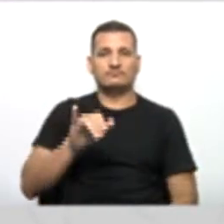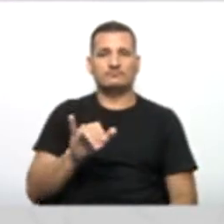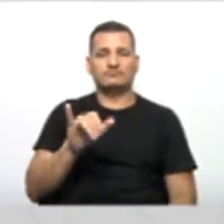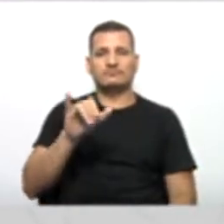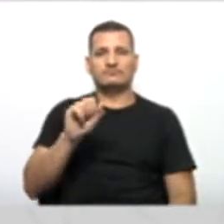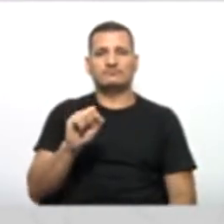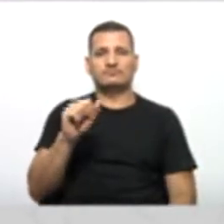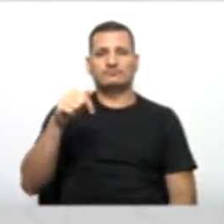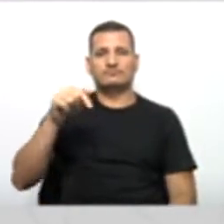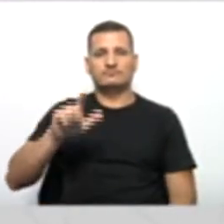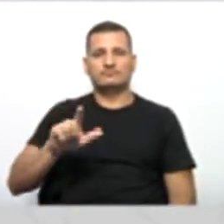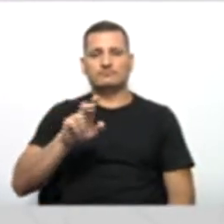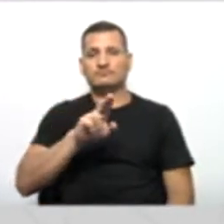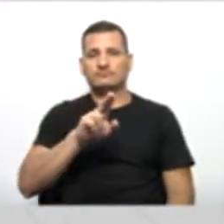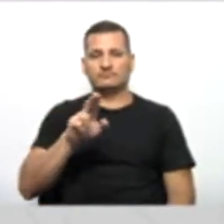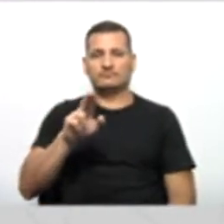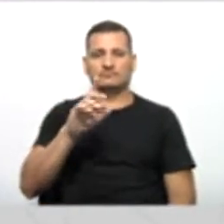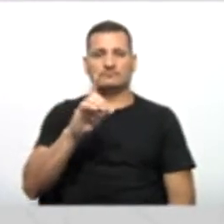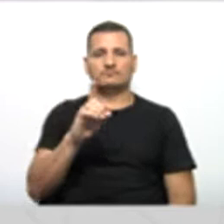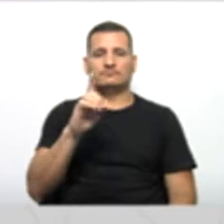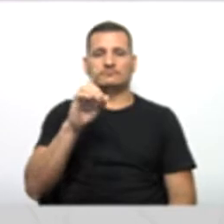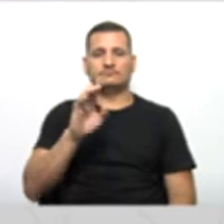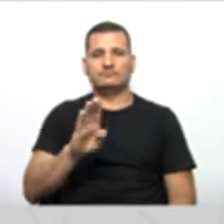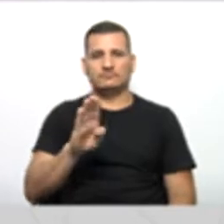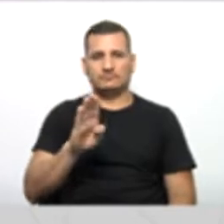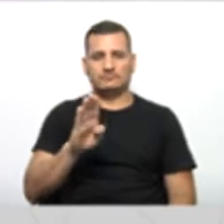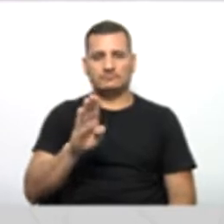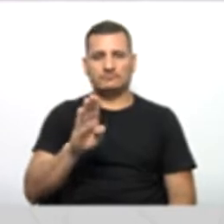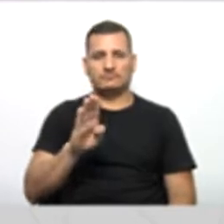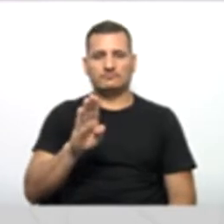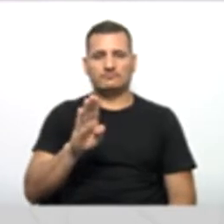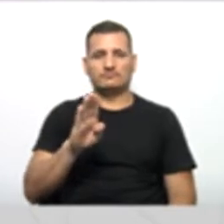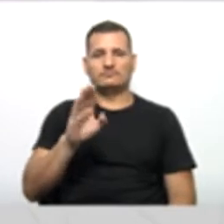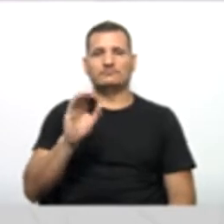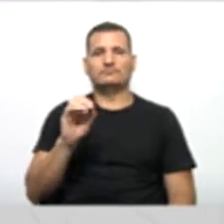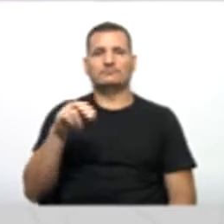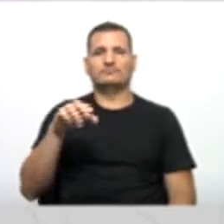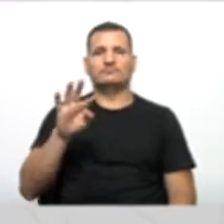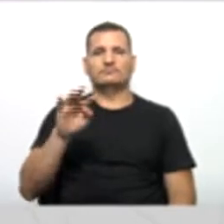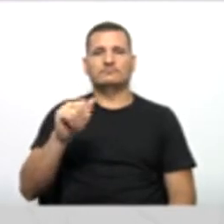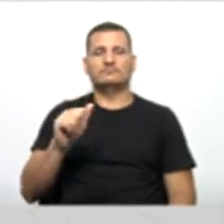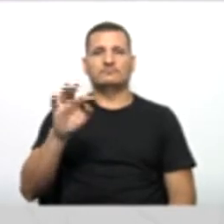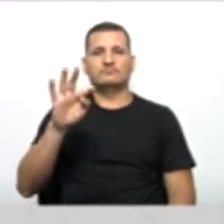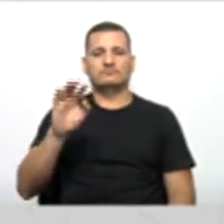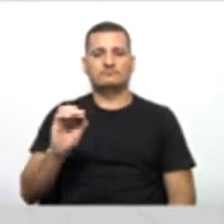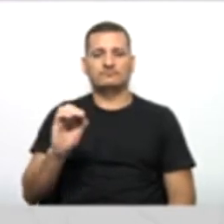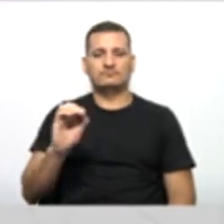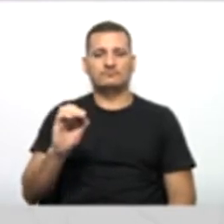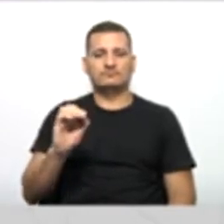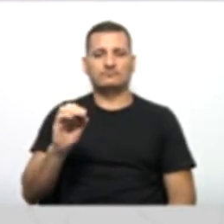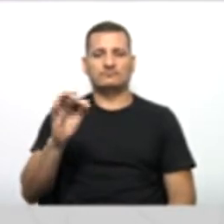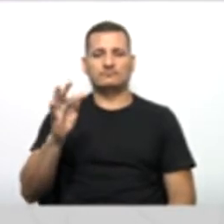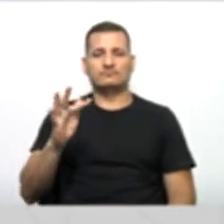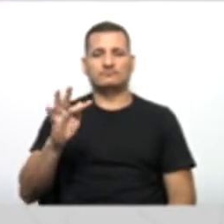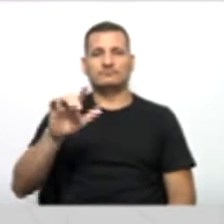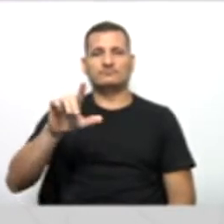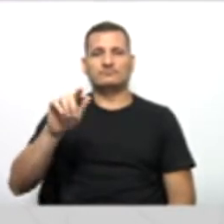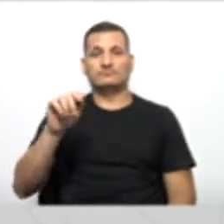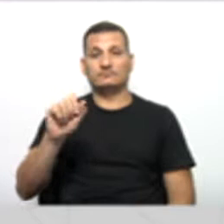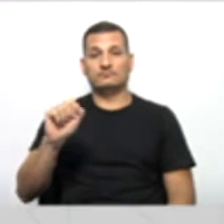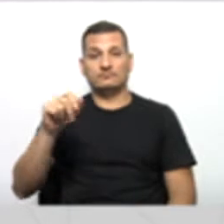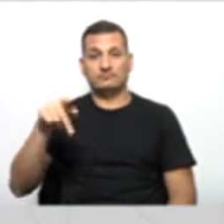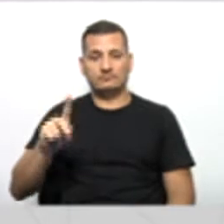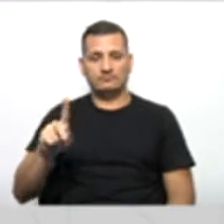chamado de b d b contato flash em seguida